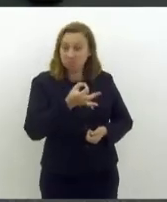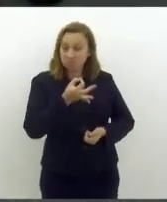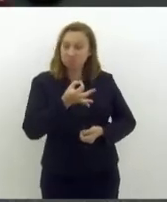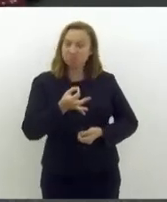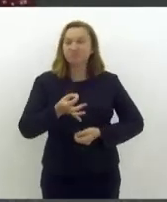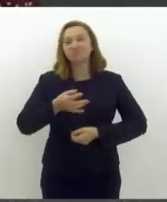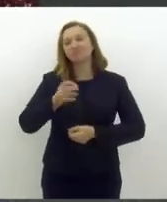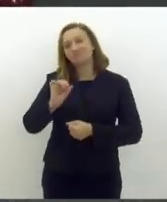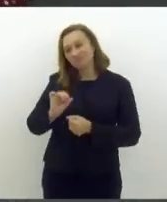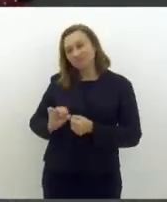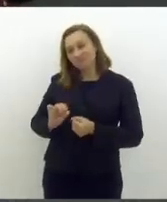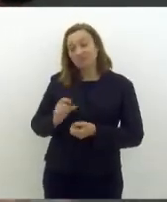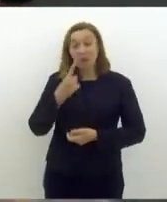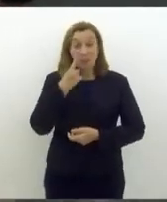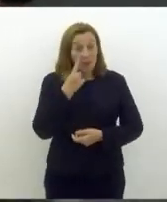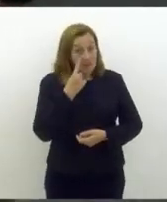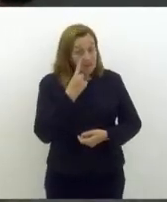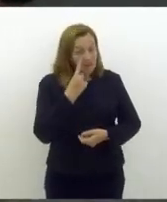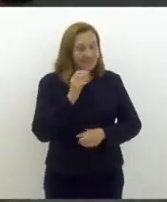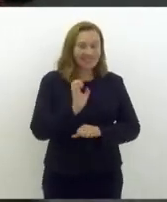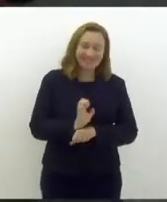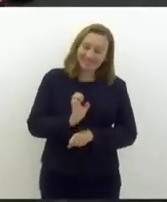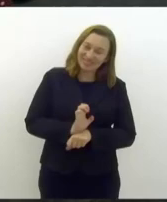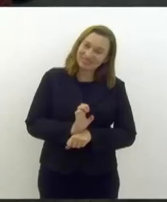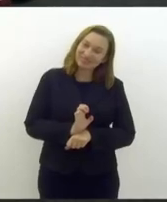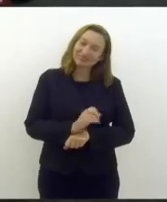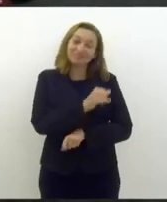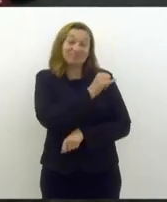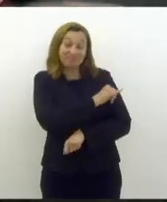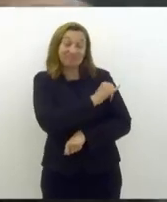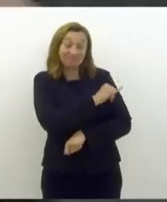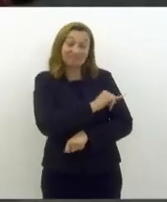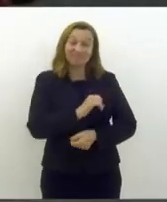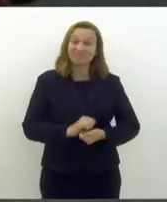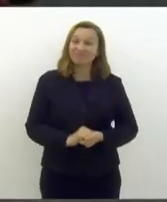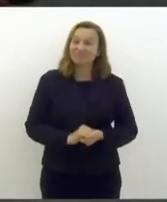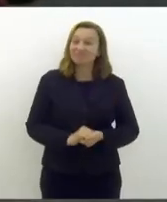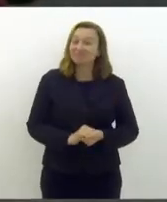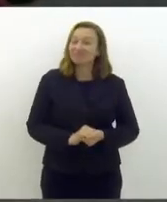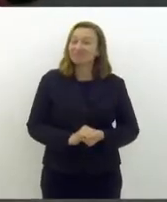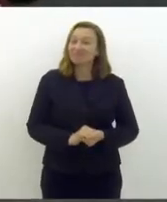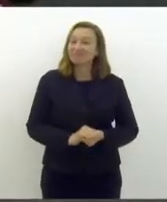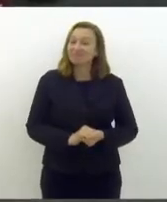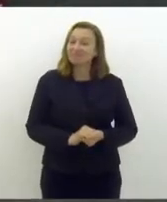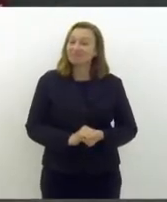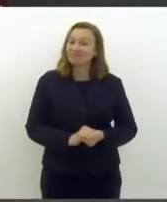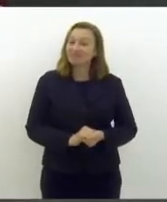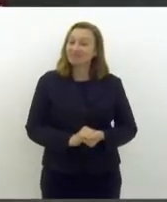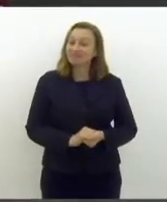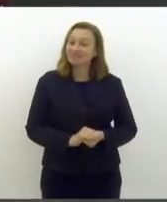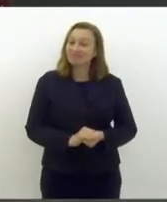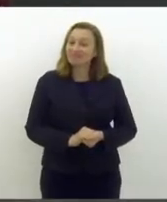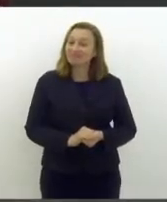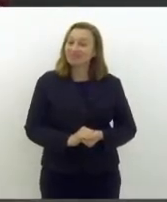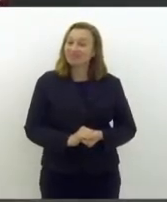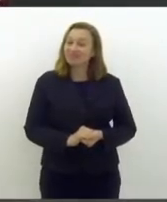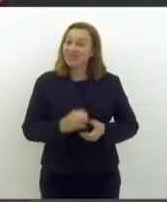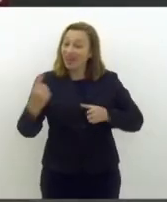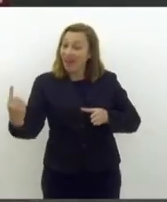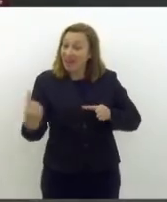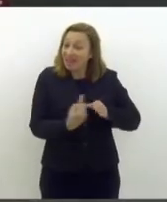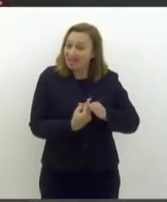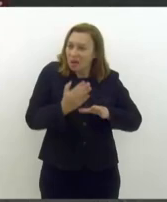fazendo para ver se o estado do Rio de Janeiro Coloca mais um ilustre